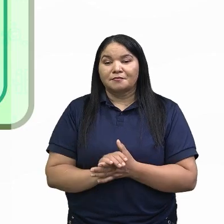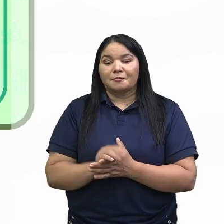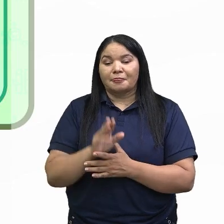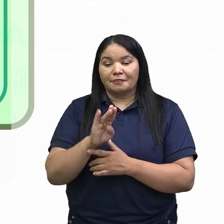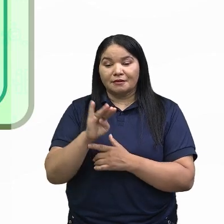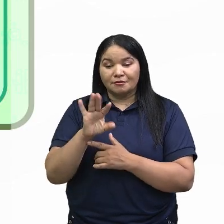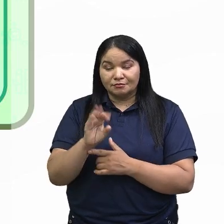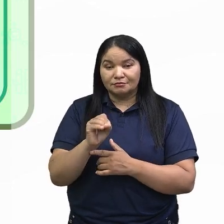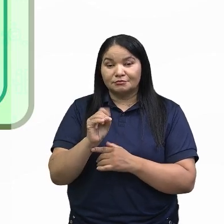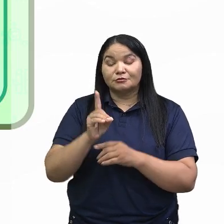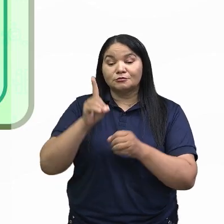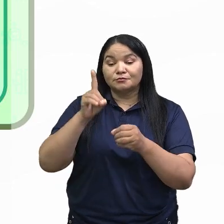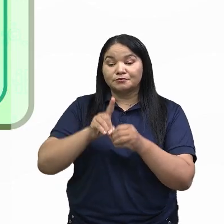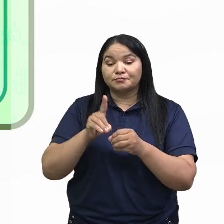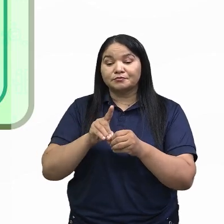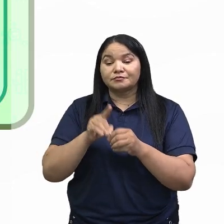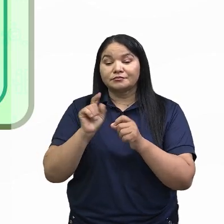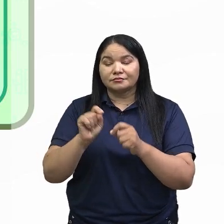biodiesel, né?